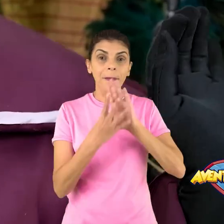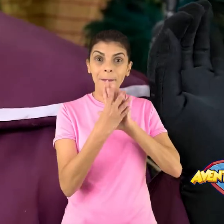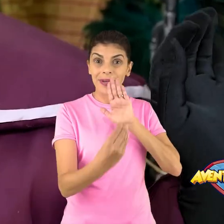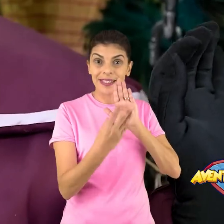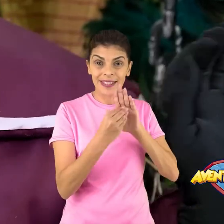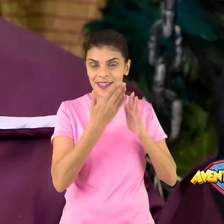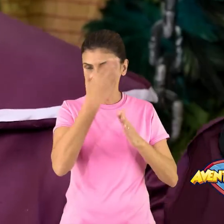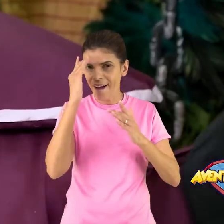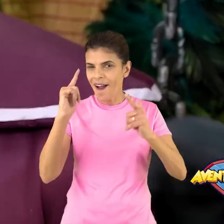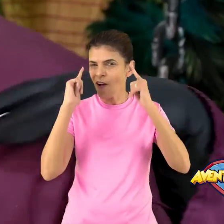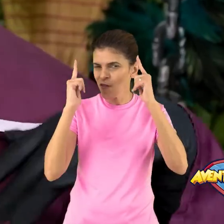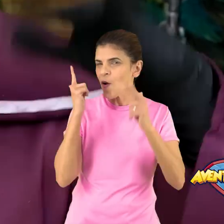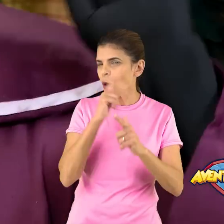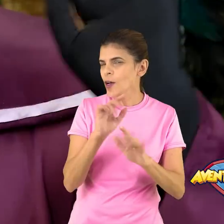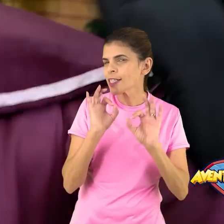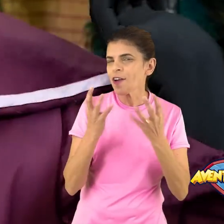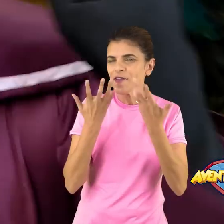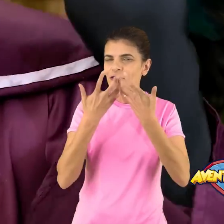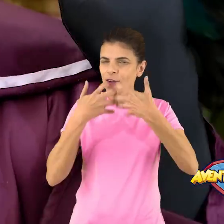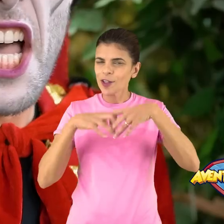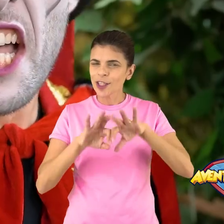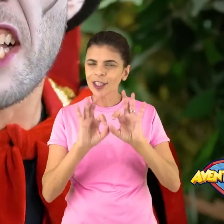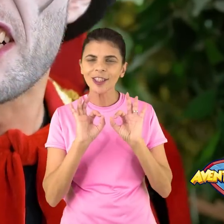para os aventureiros funcionou.